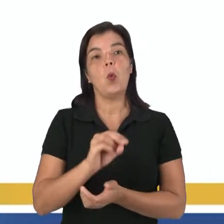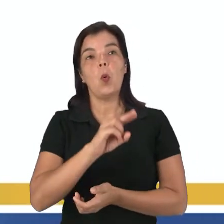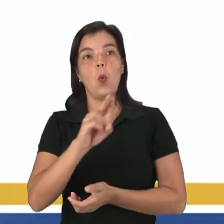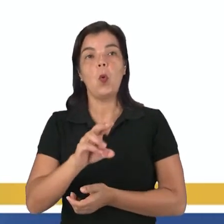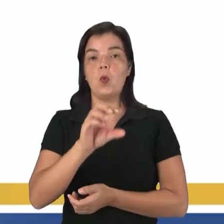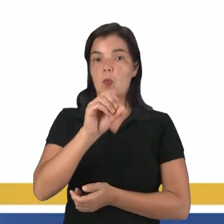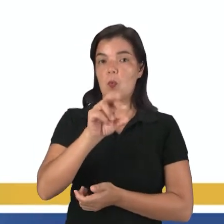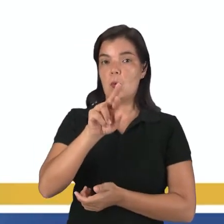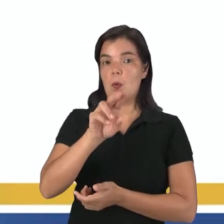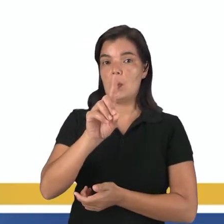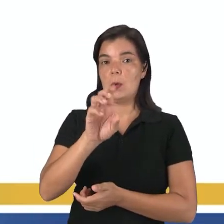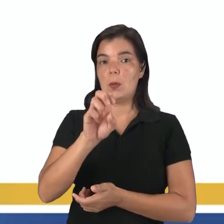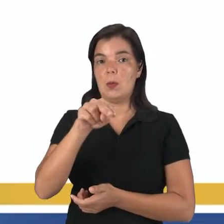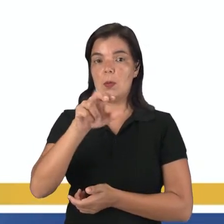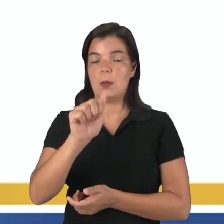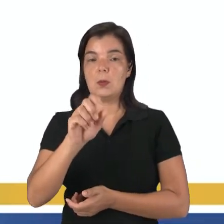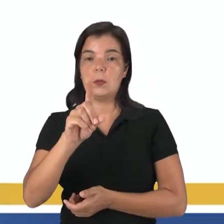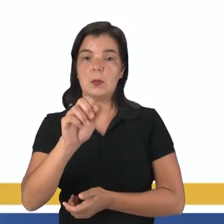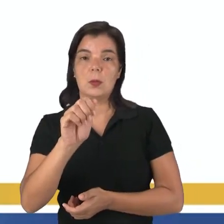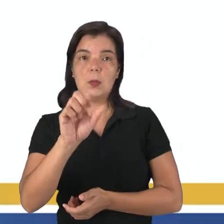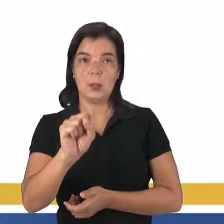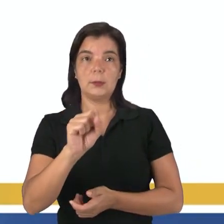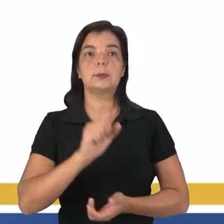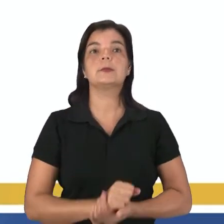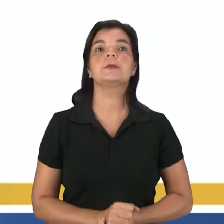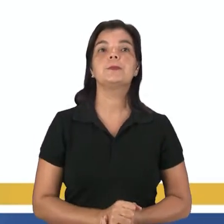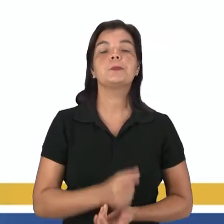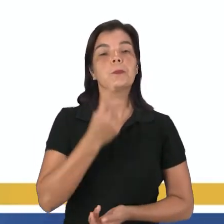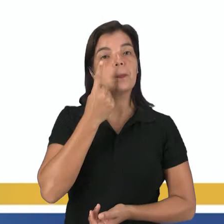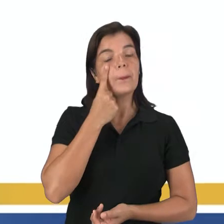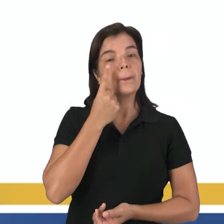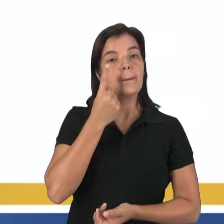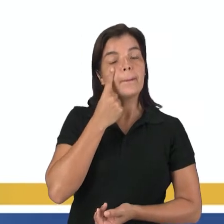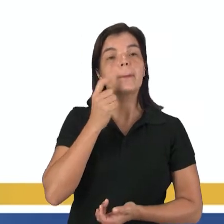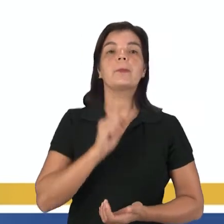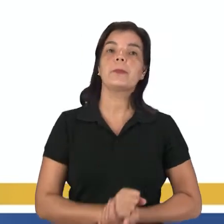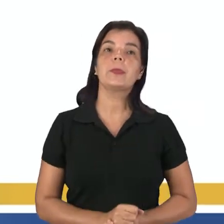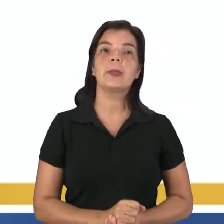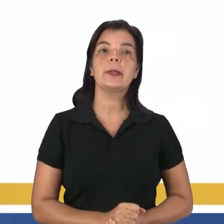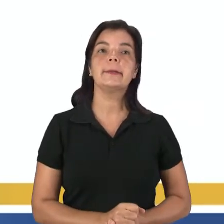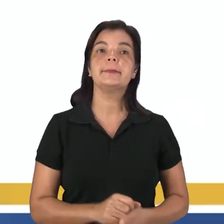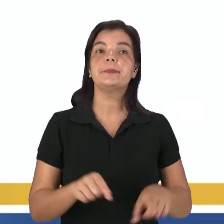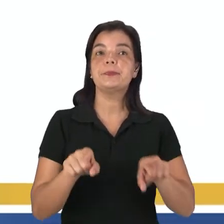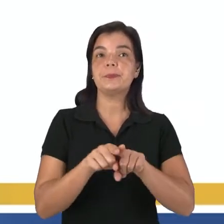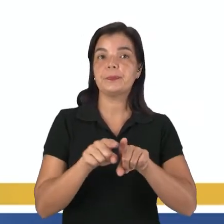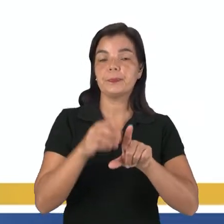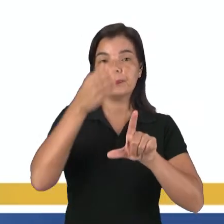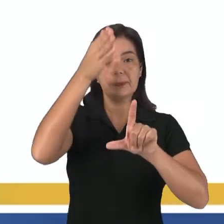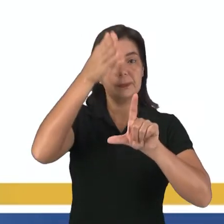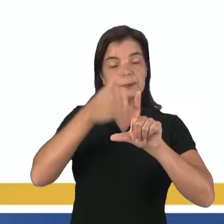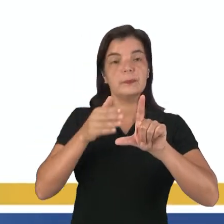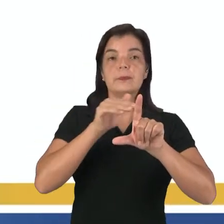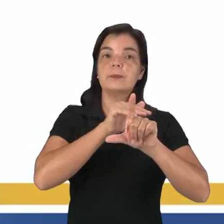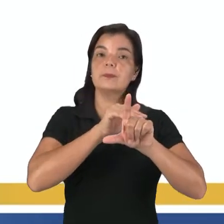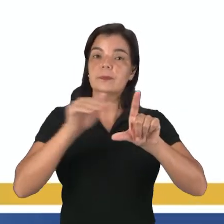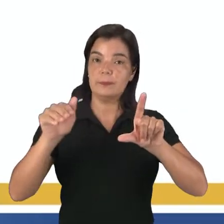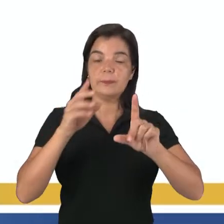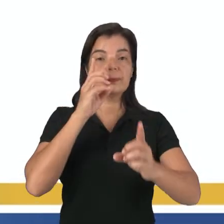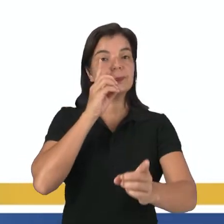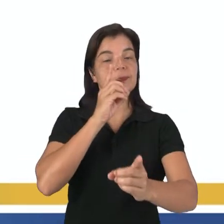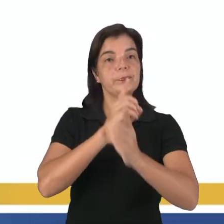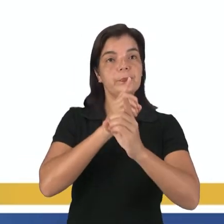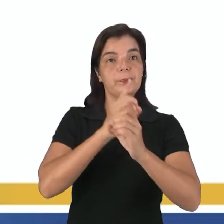de eixo Y ou eixo das ordenadas tão Observe aí né esses eixos se